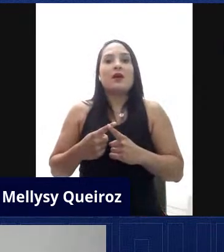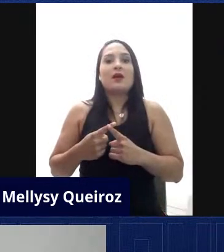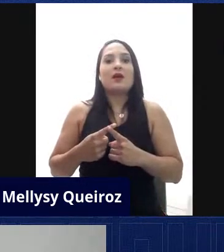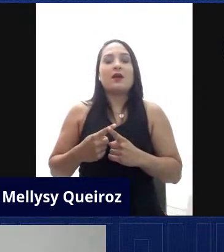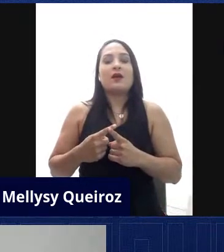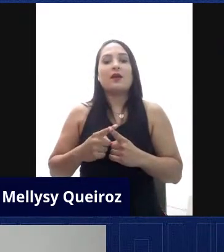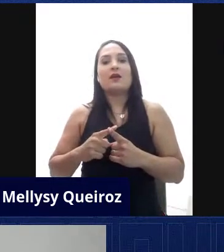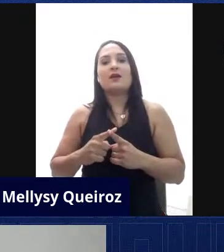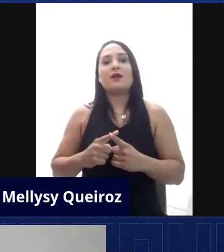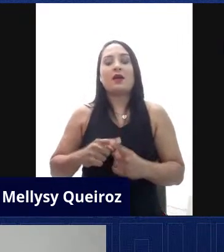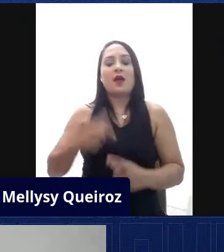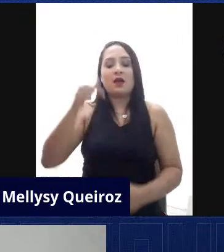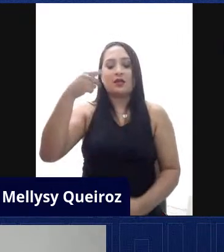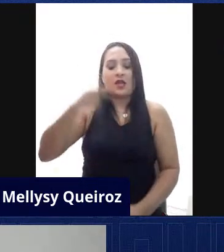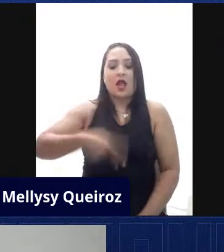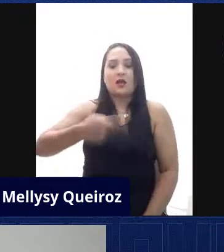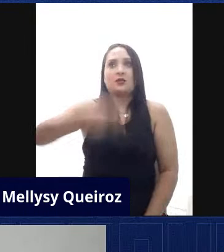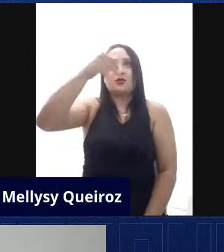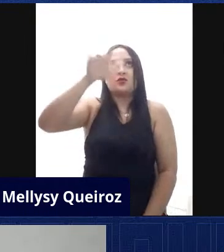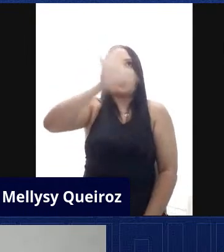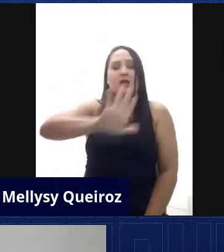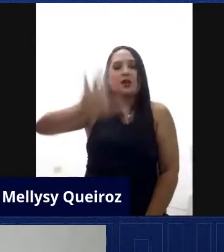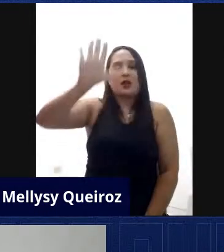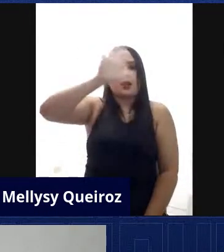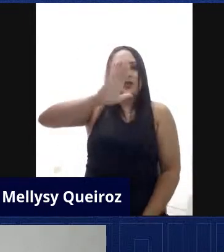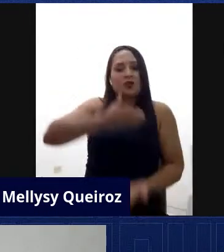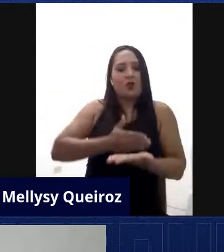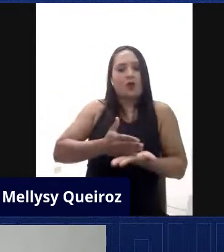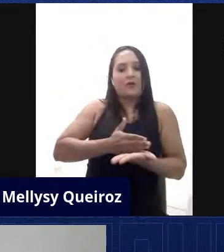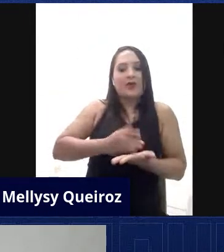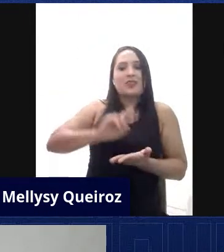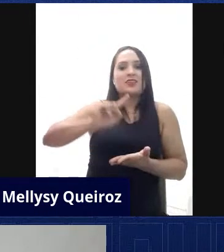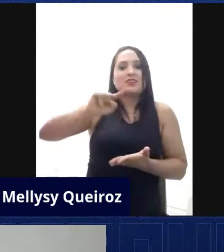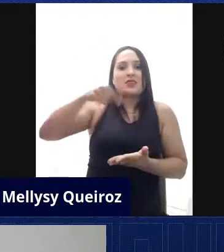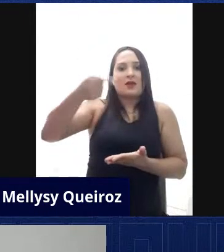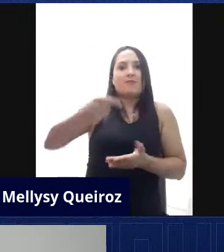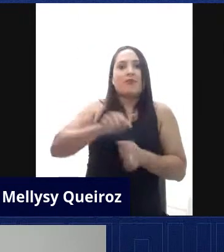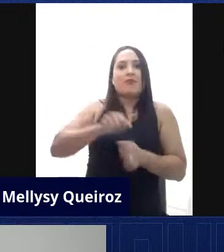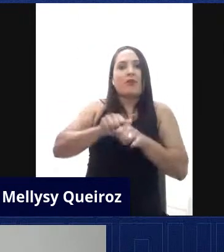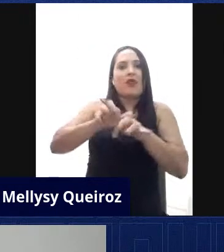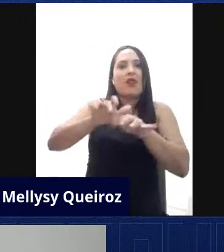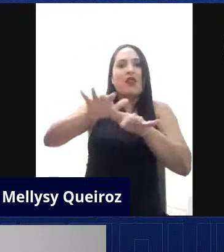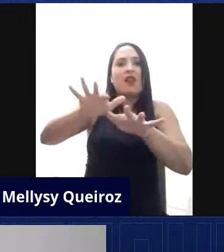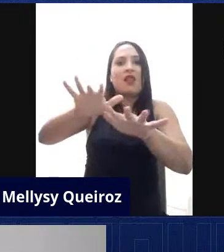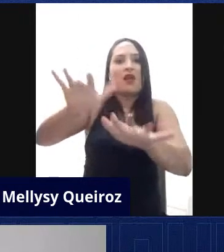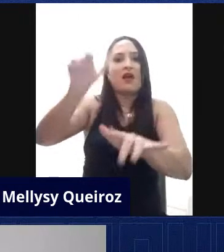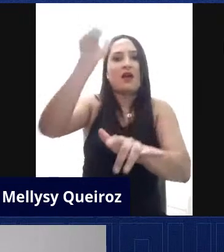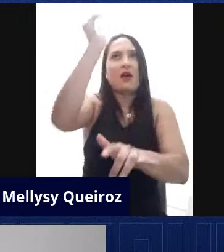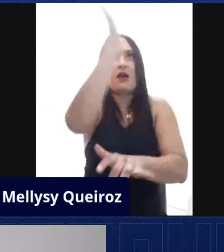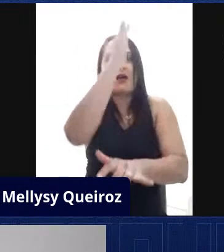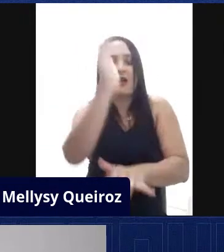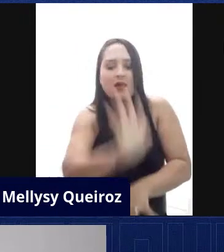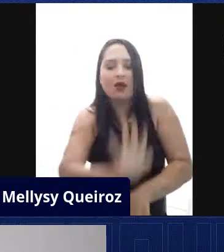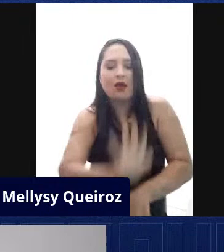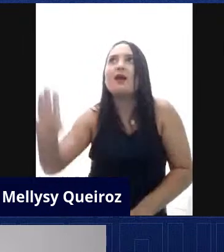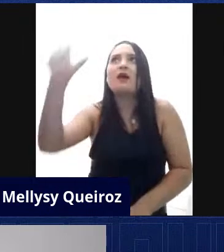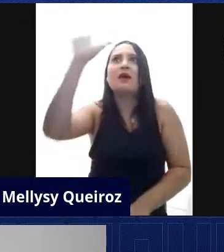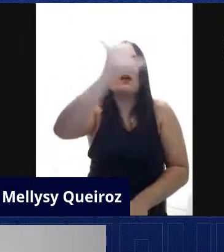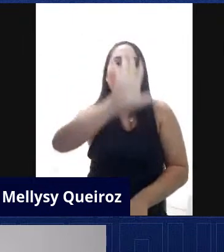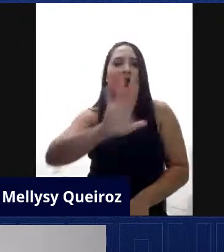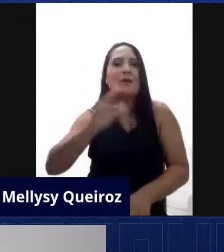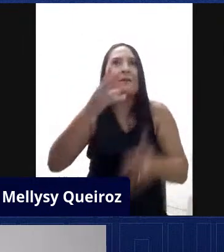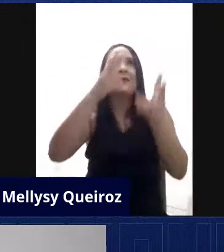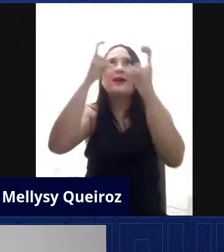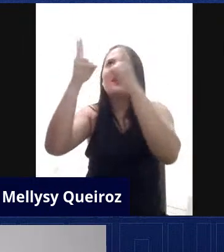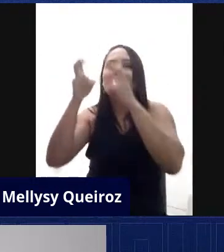do Nordeste, em primeiro lugar, mas ela ganhou o Brasil. De repente, a gente começou a ver os produtos, as imagens,